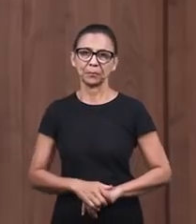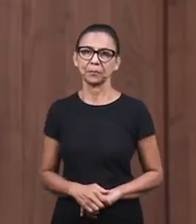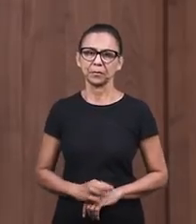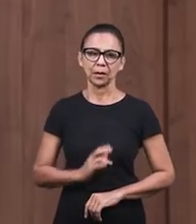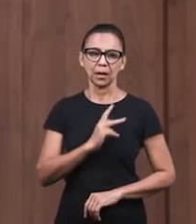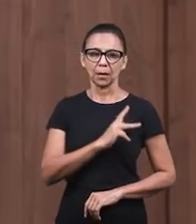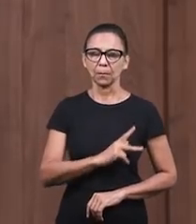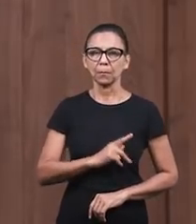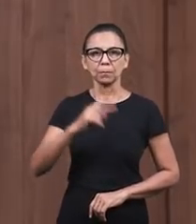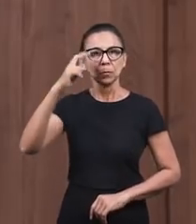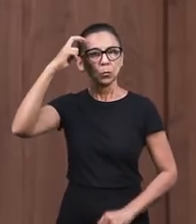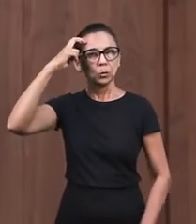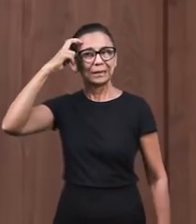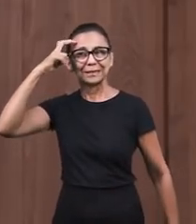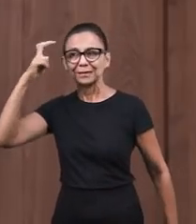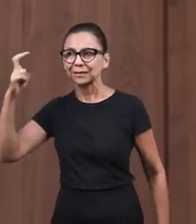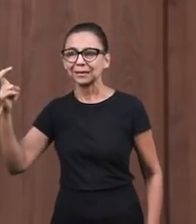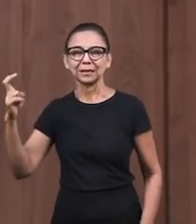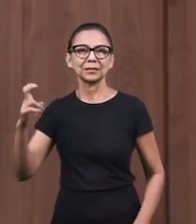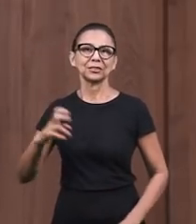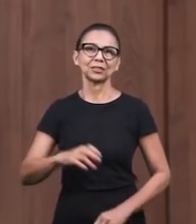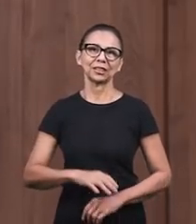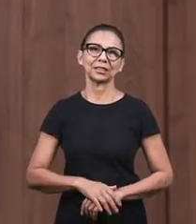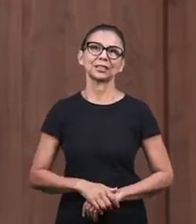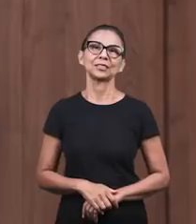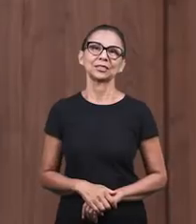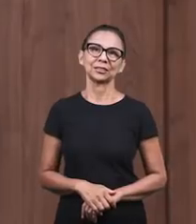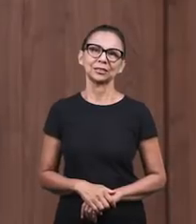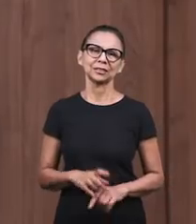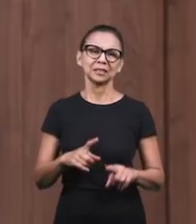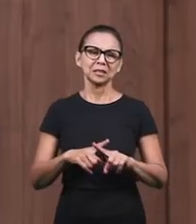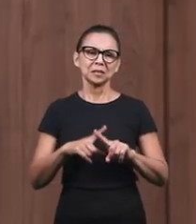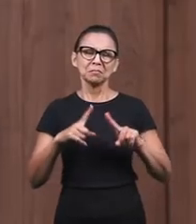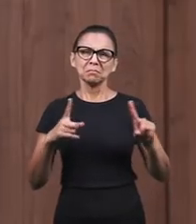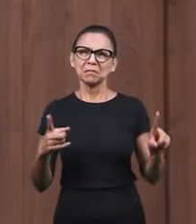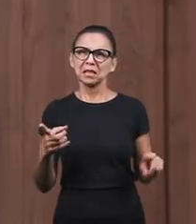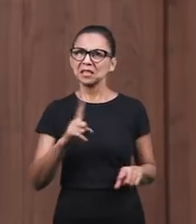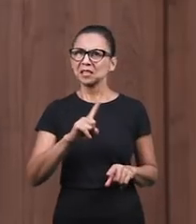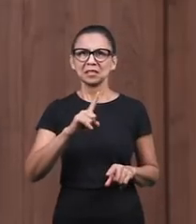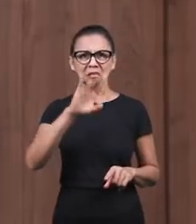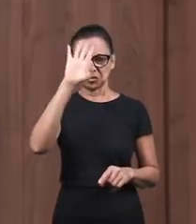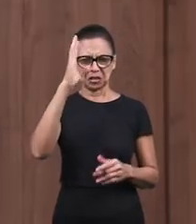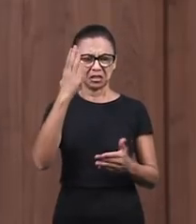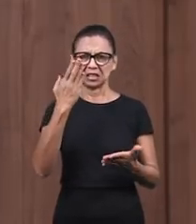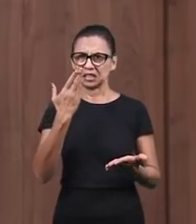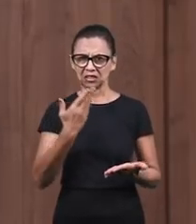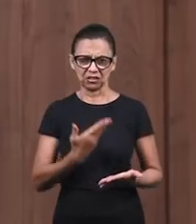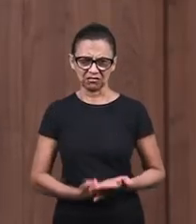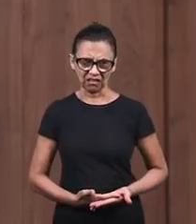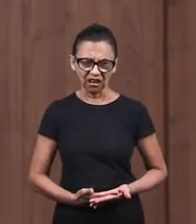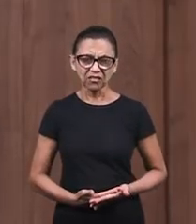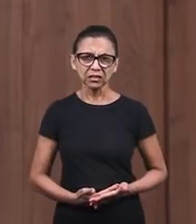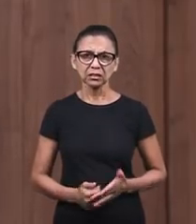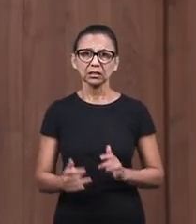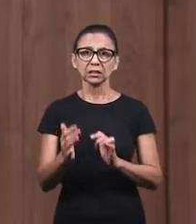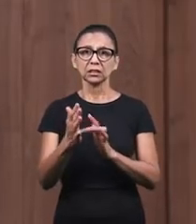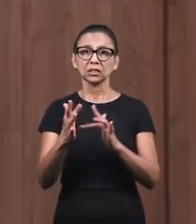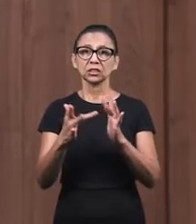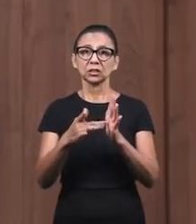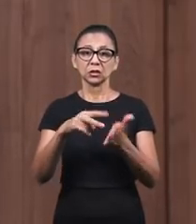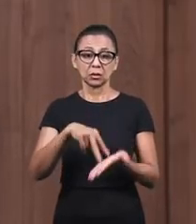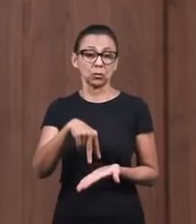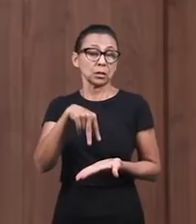Bíblia, mas ele não acreditava que o Senhor tinha ressuscitado, que o Senhor estava vivo, e por